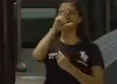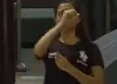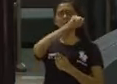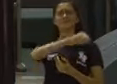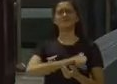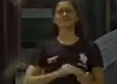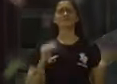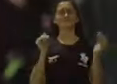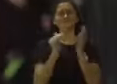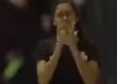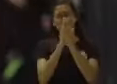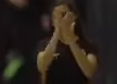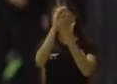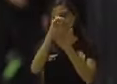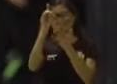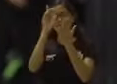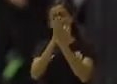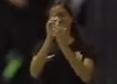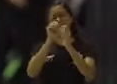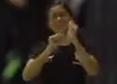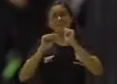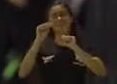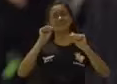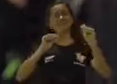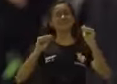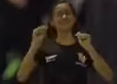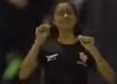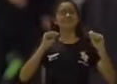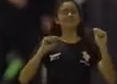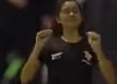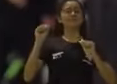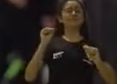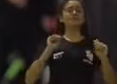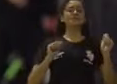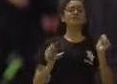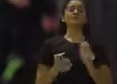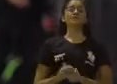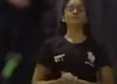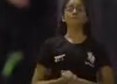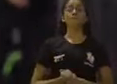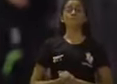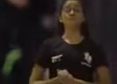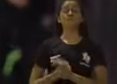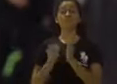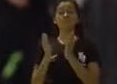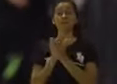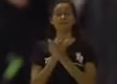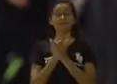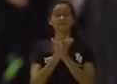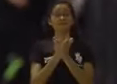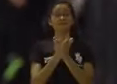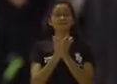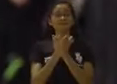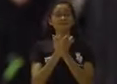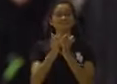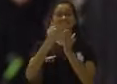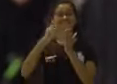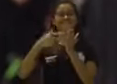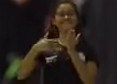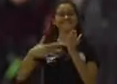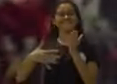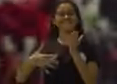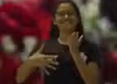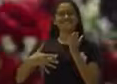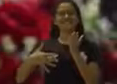Glória a Deus, glória a Deus. E à luz da Bíblia Sagrada, à luz